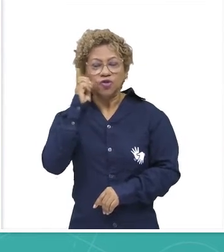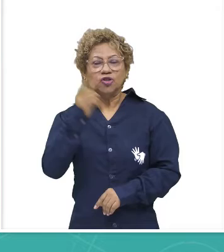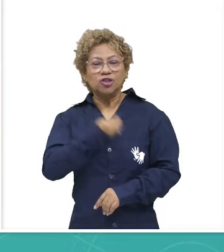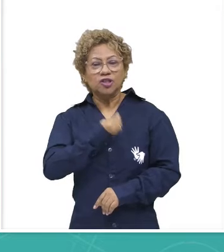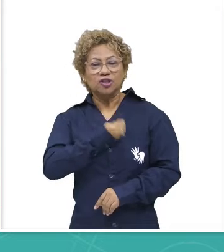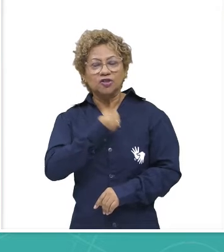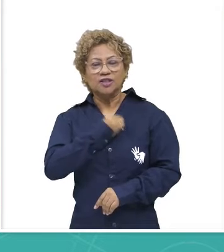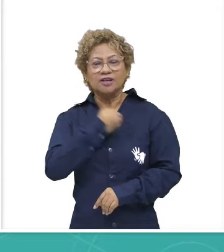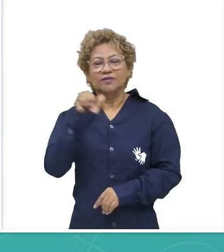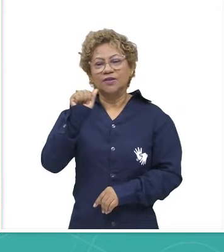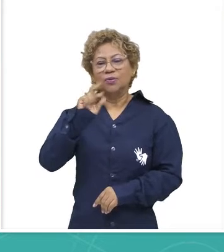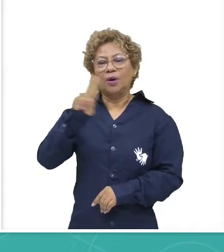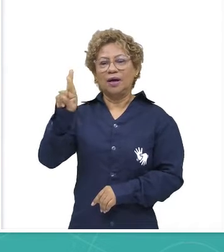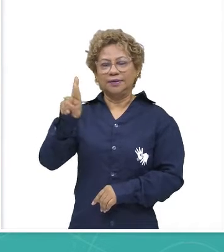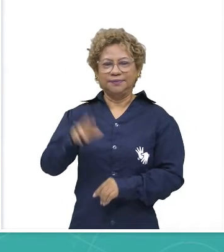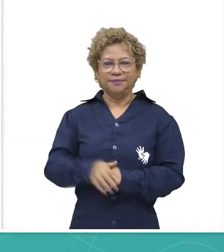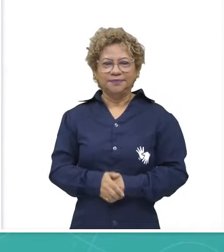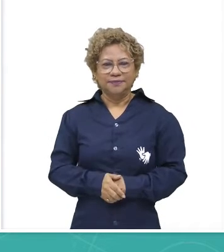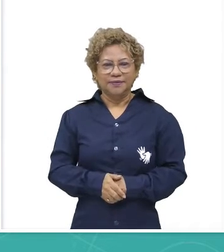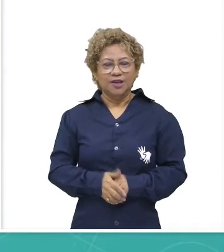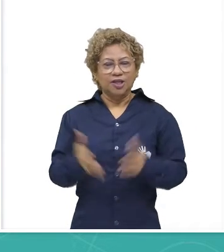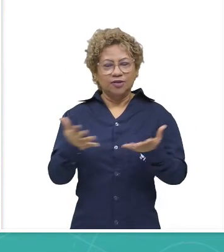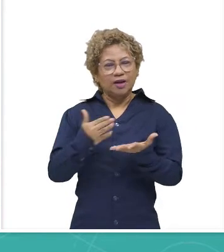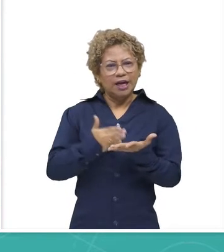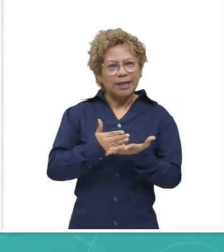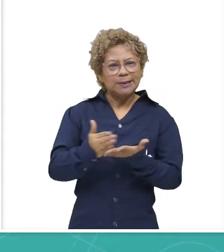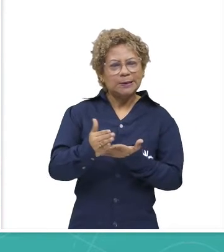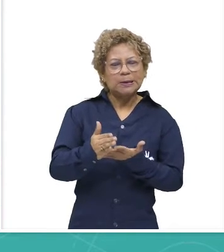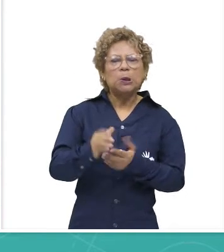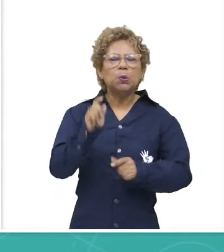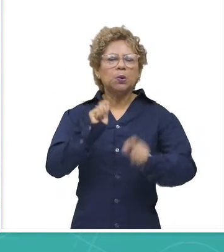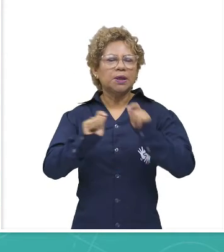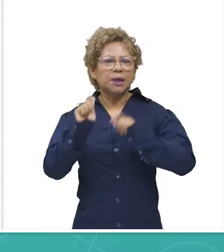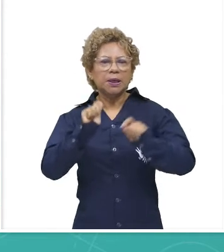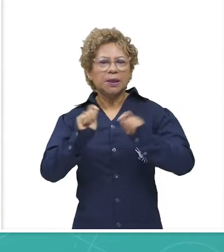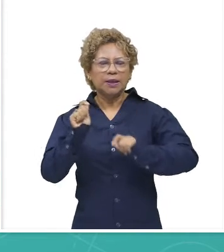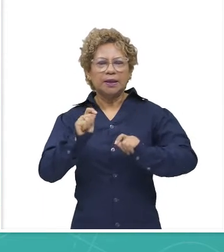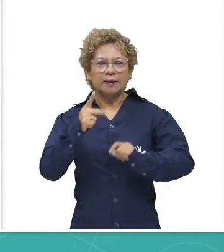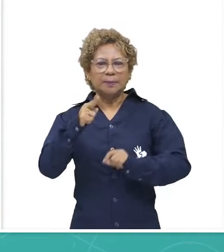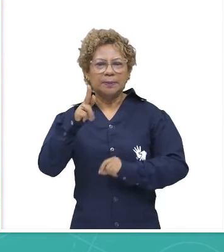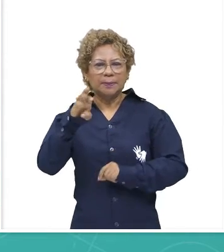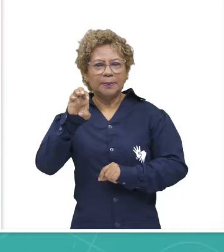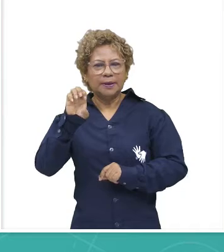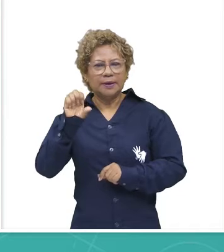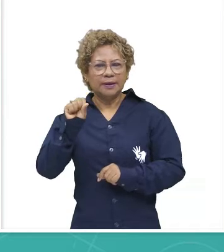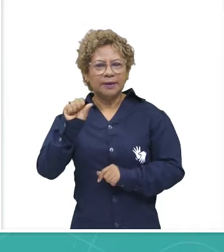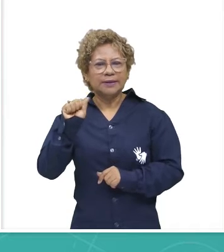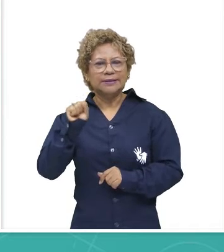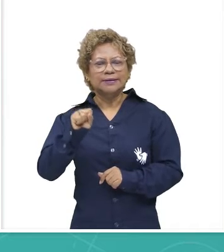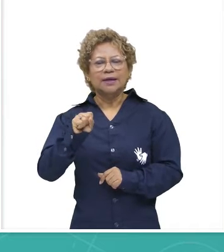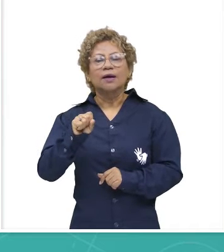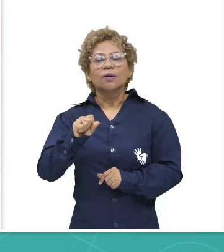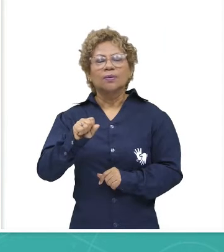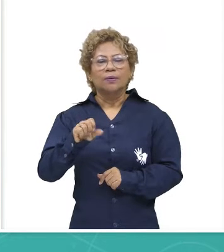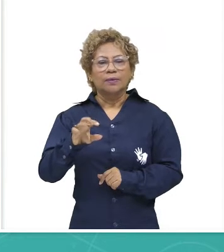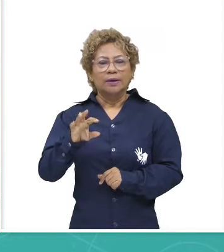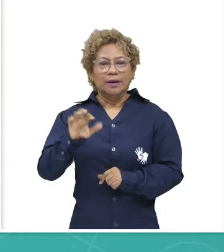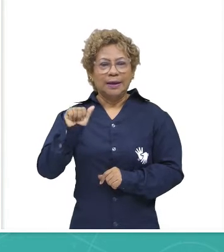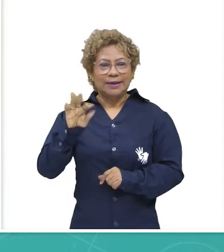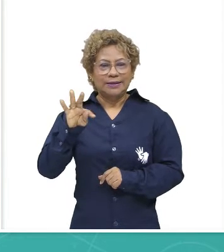iniciar falando da pressão atmosférica. Acompanhem comigo aí a leitura da nossa primeira cartela.